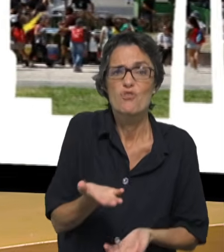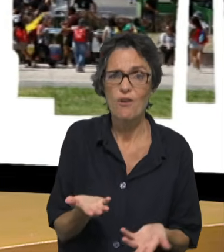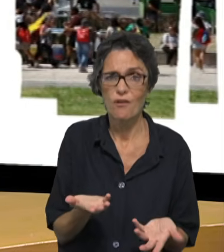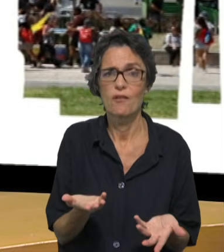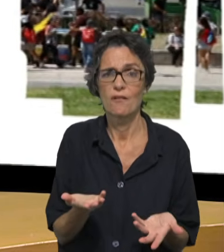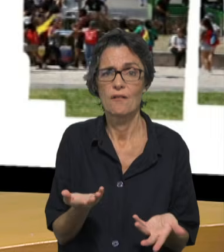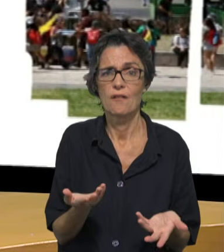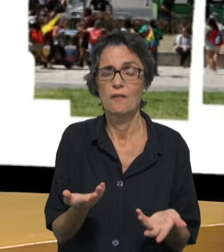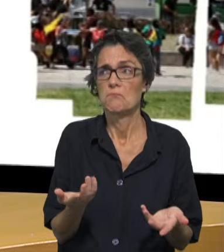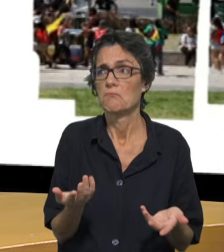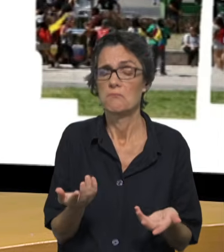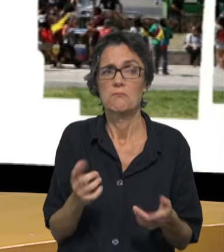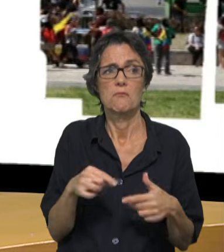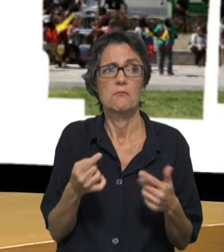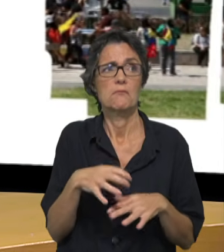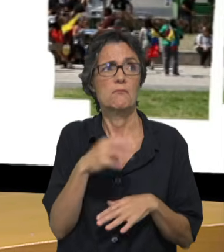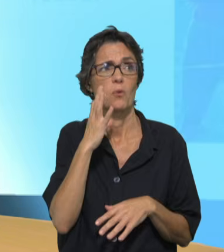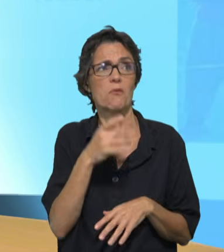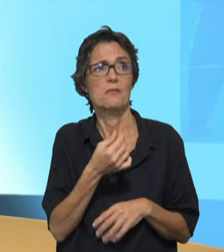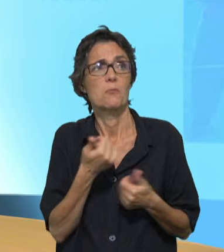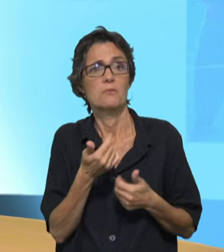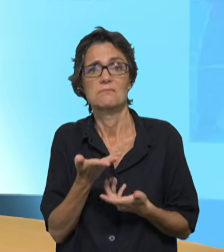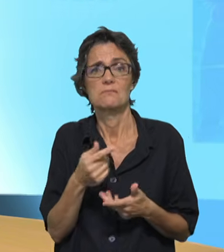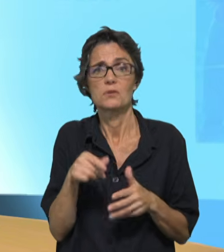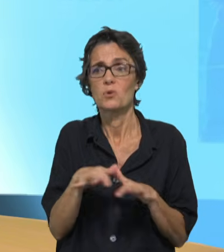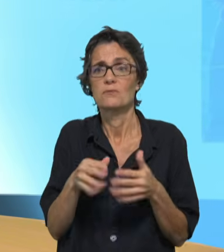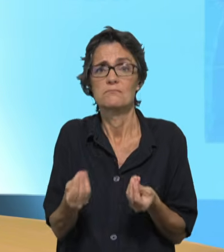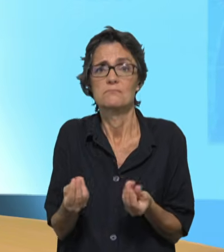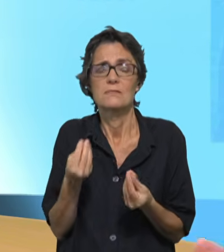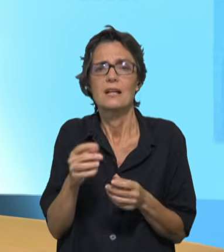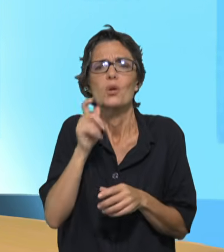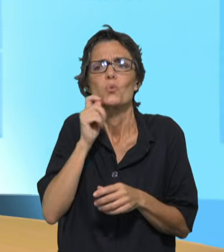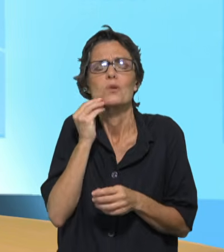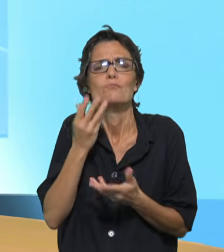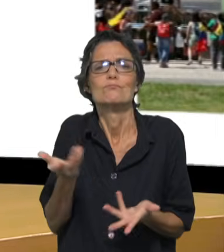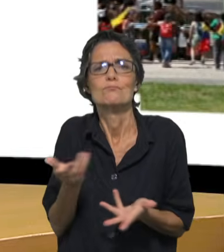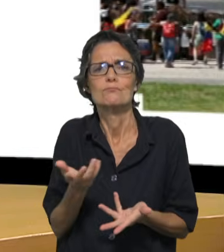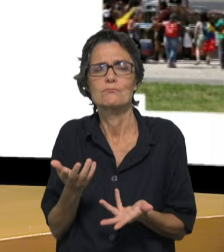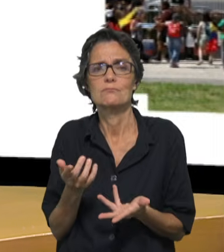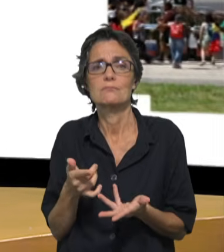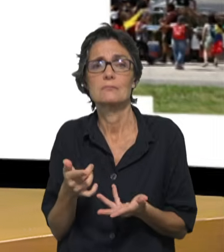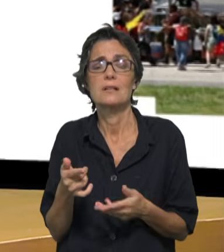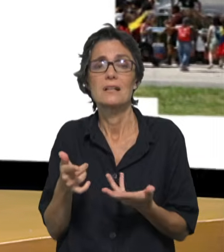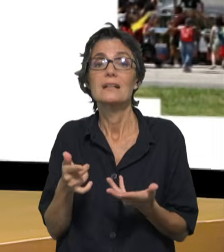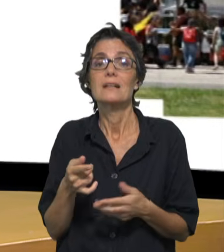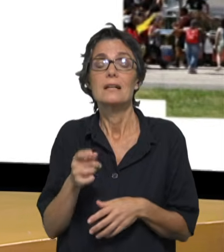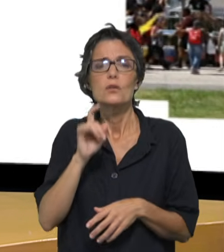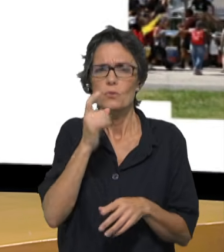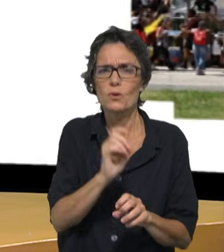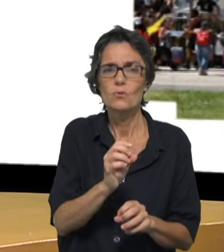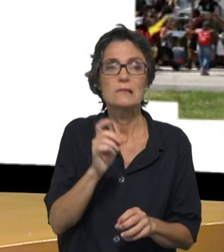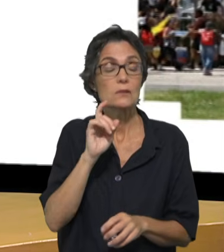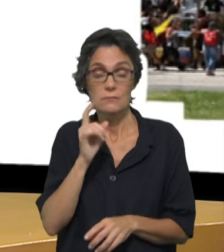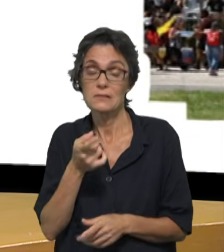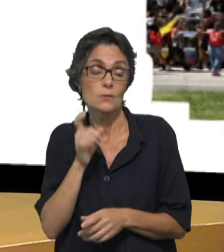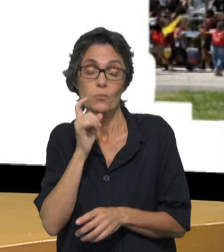muita gente nas praias. Mas não é muita procura que faz com que essa construção também aliás, aconteça. a muita procura até baixa o valor, a